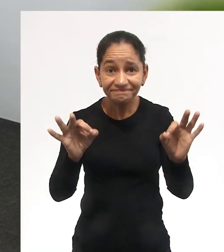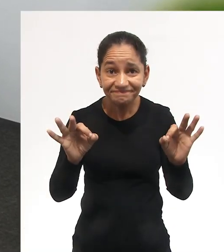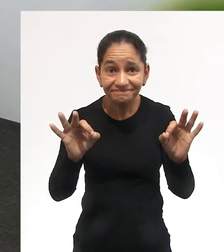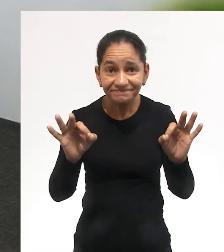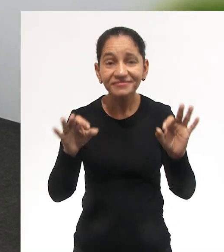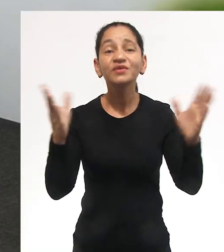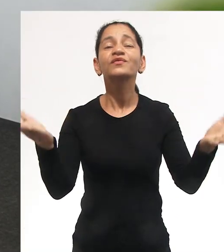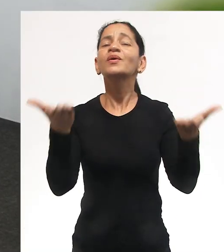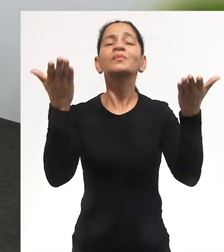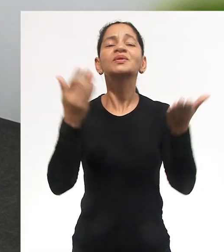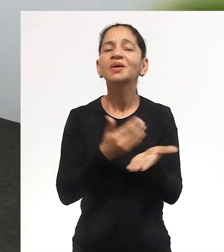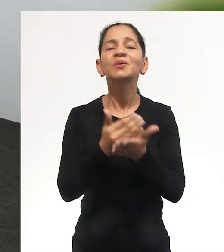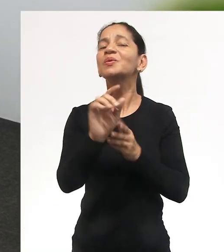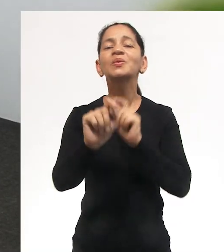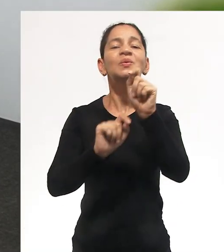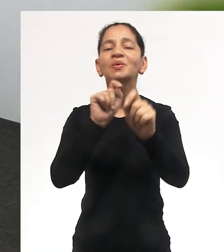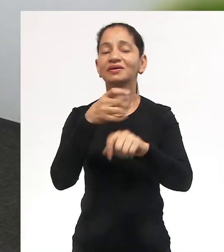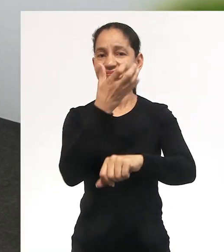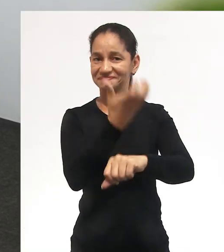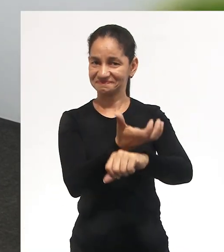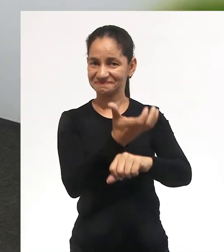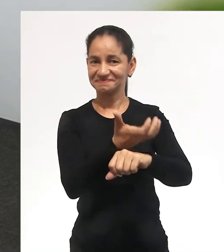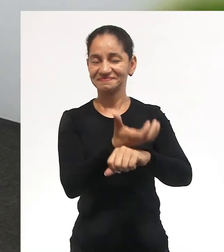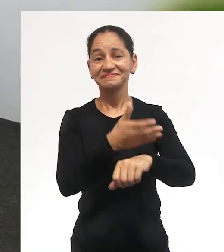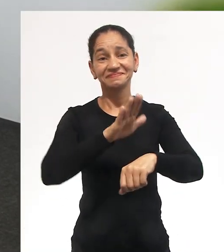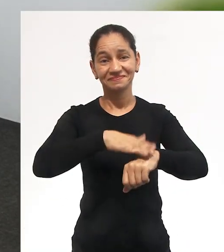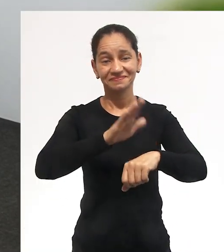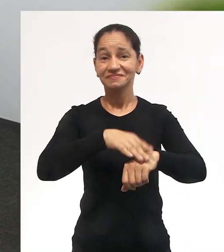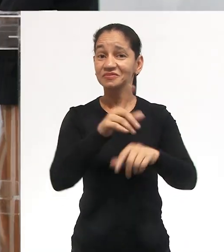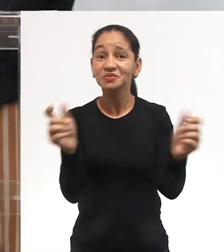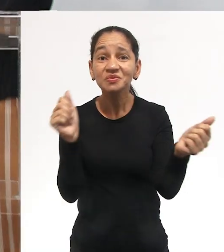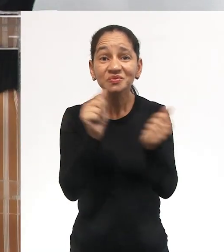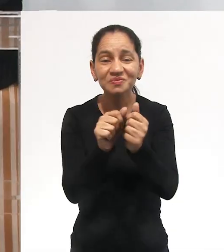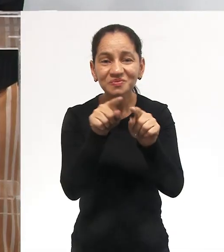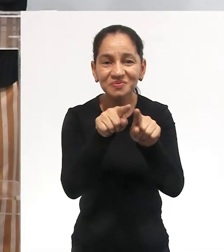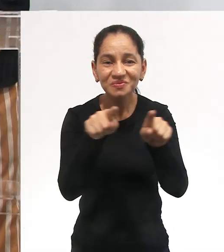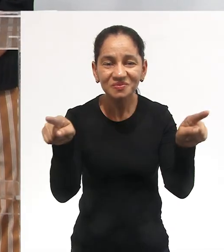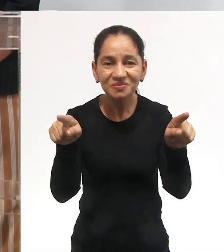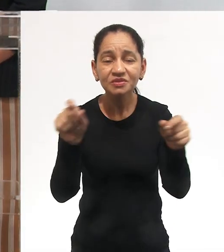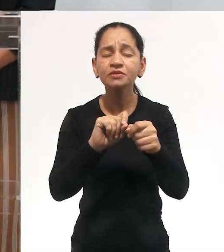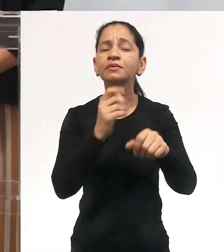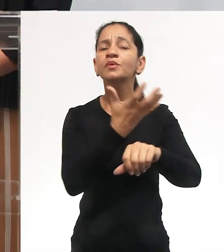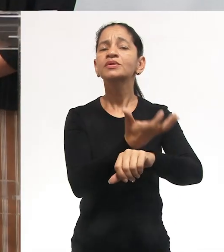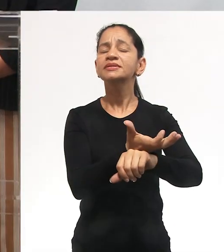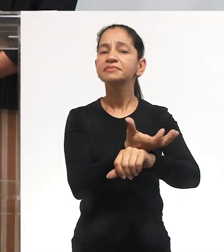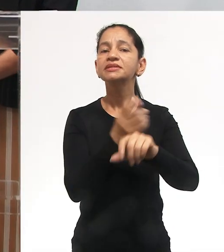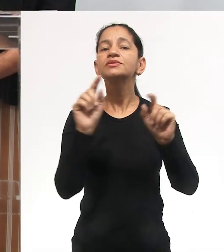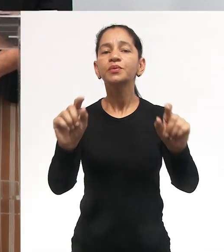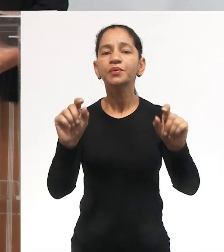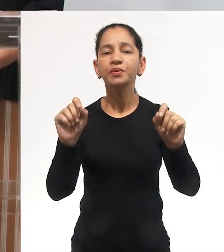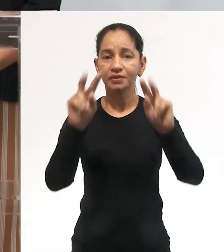vamos iniciar mais uma disciplina, né, com vocês, a disciplina